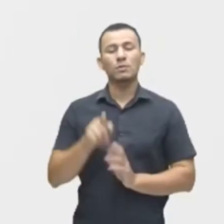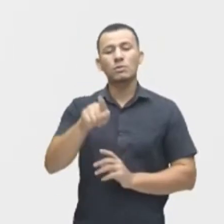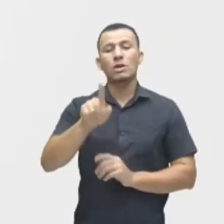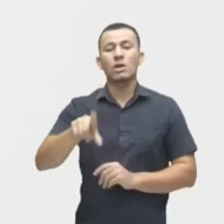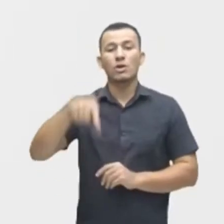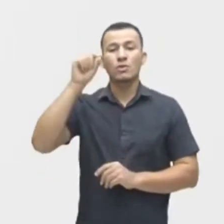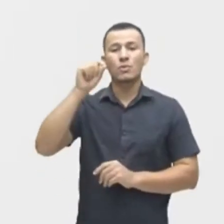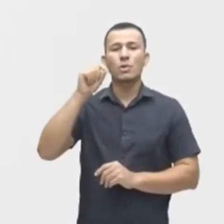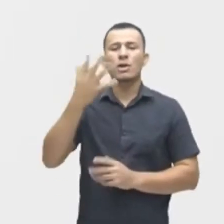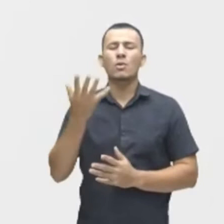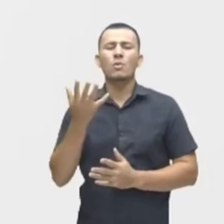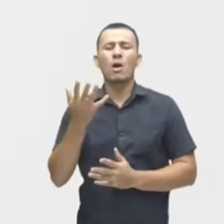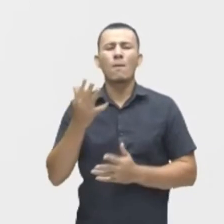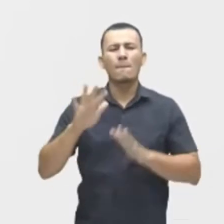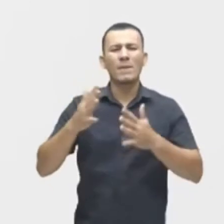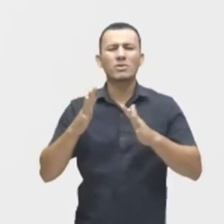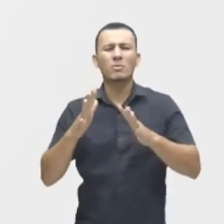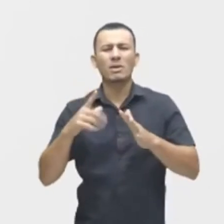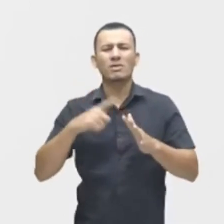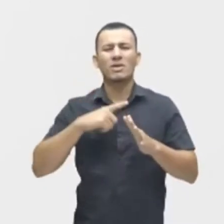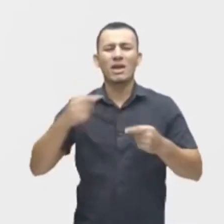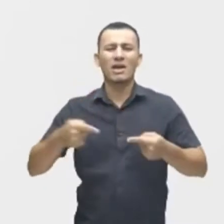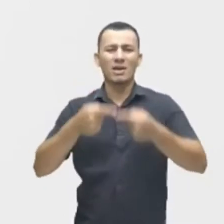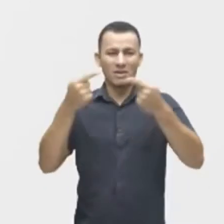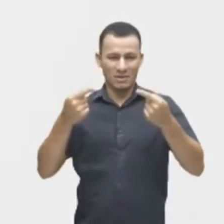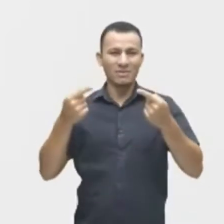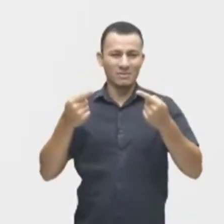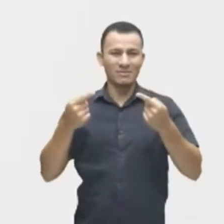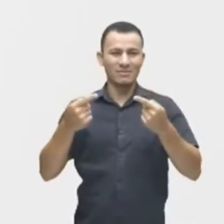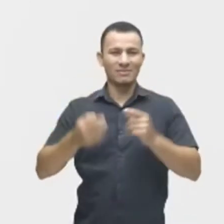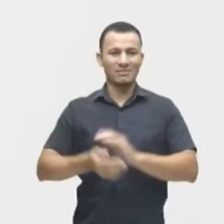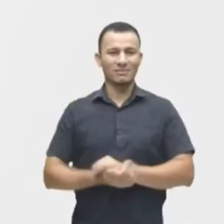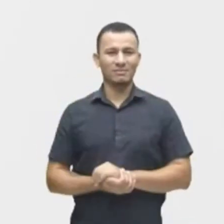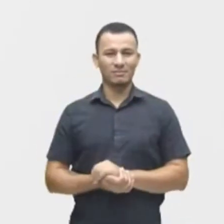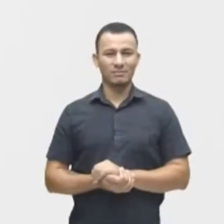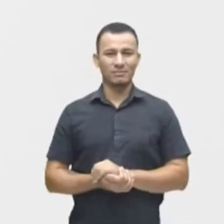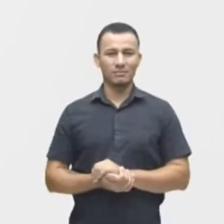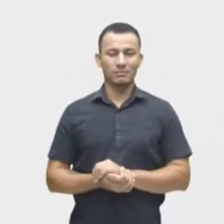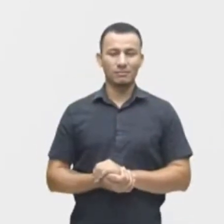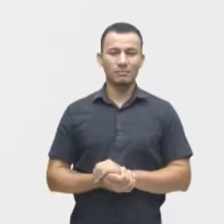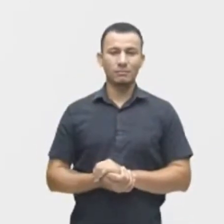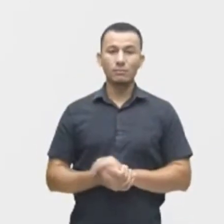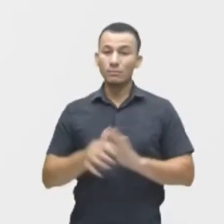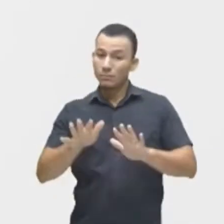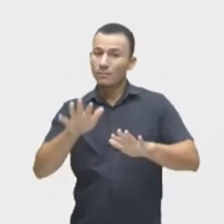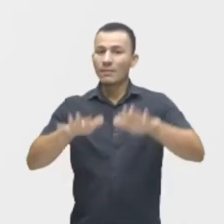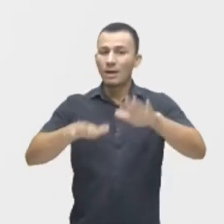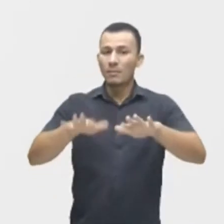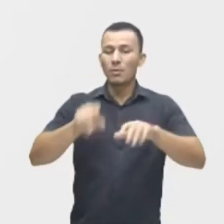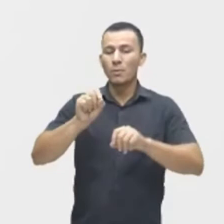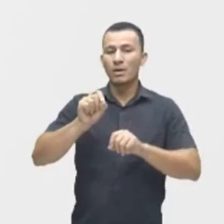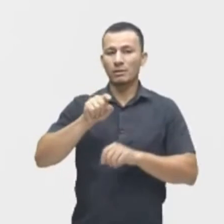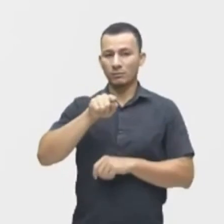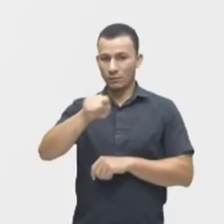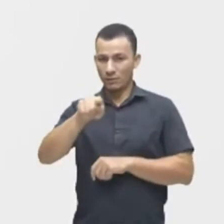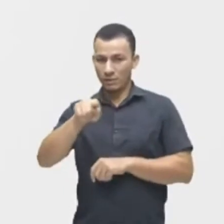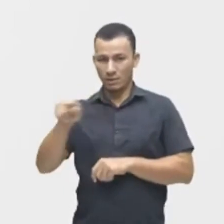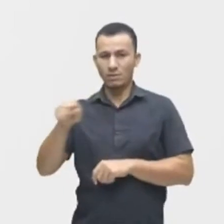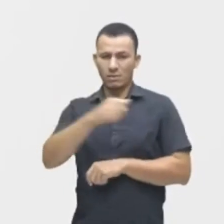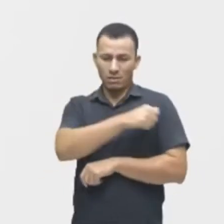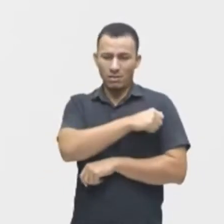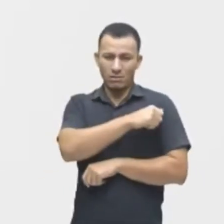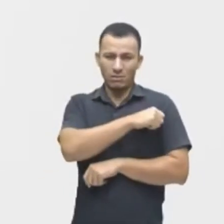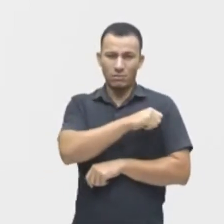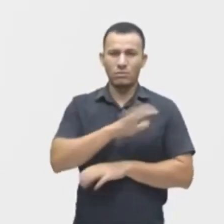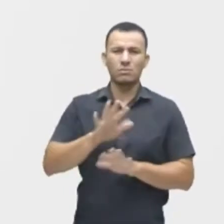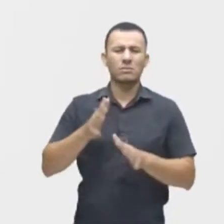se aproxima dos batimentos por minuto que vocês encontraram. Considerando que vocês